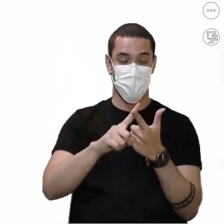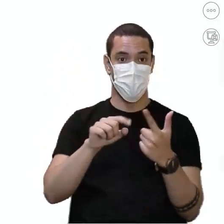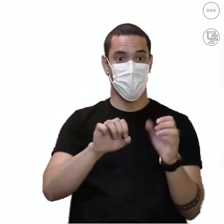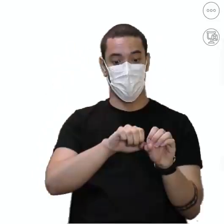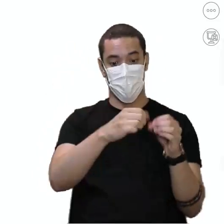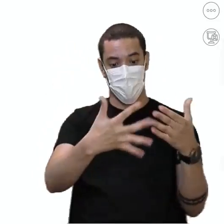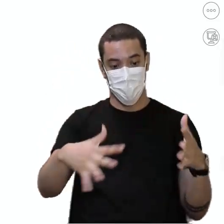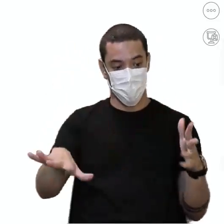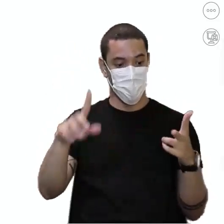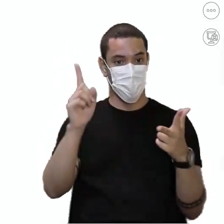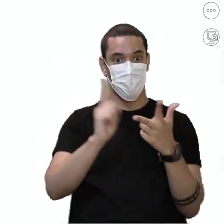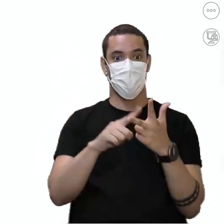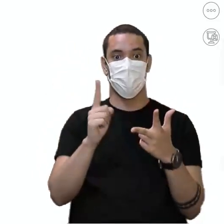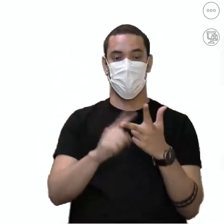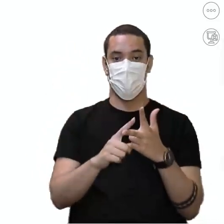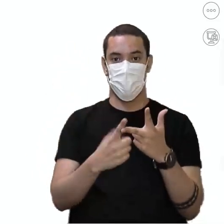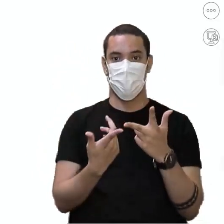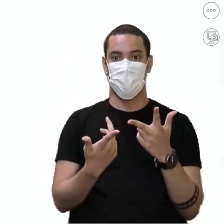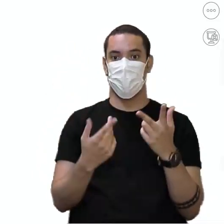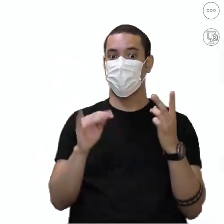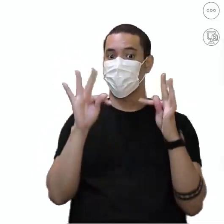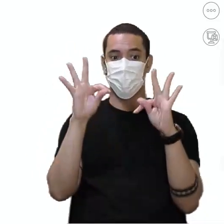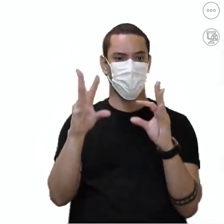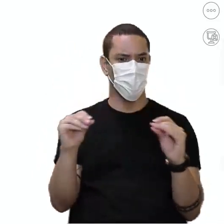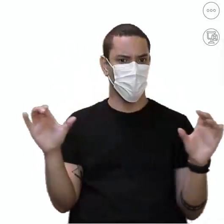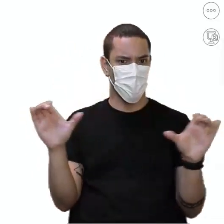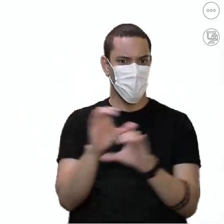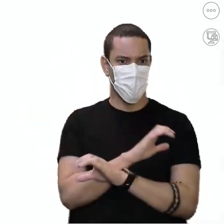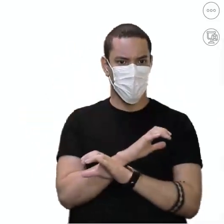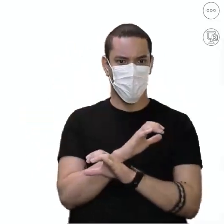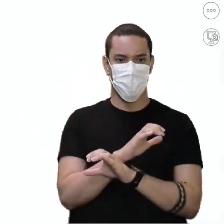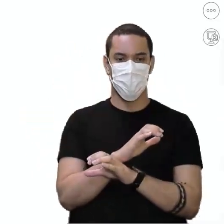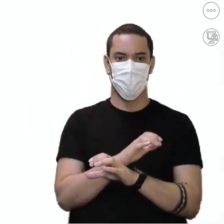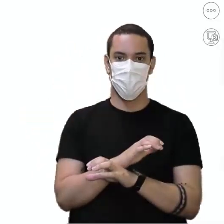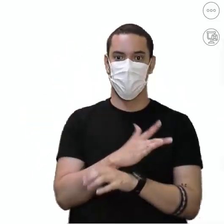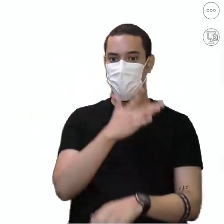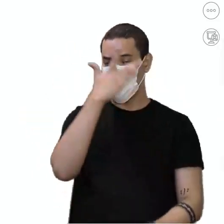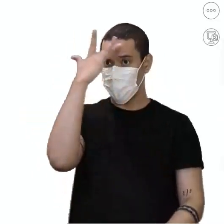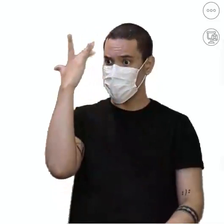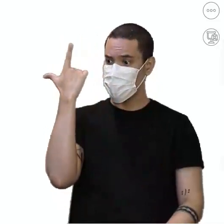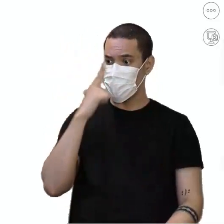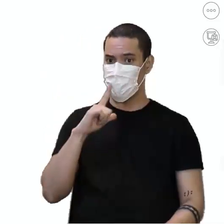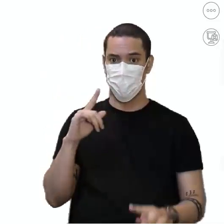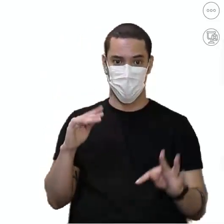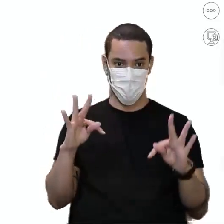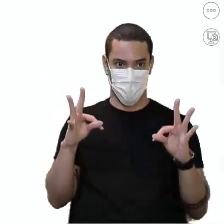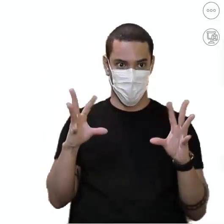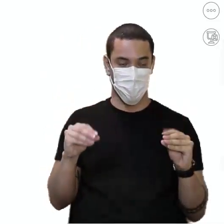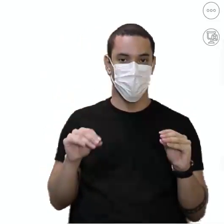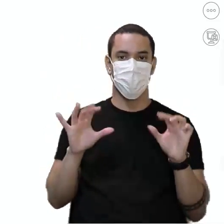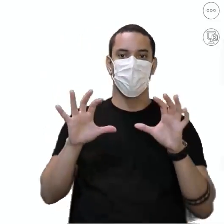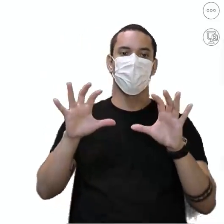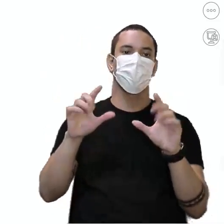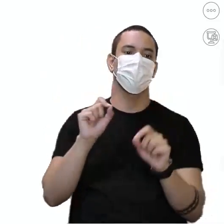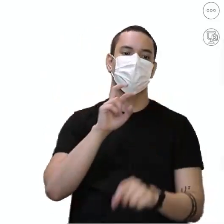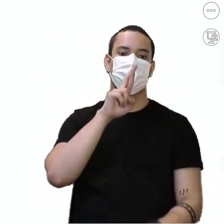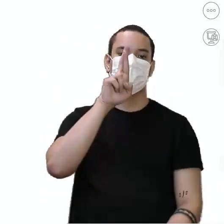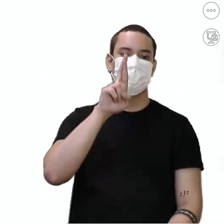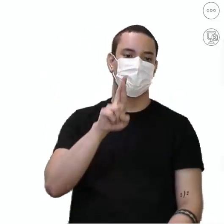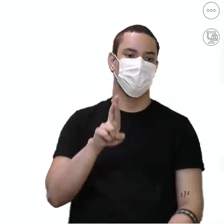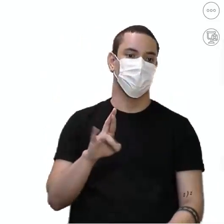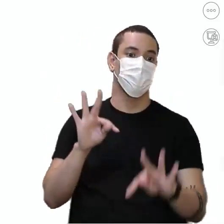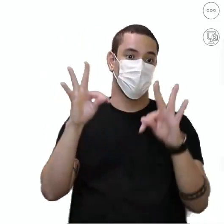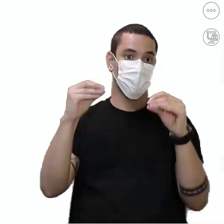oceano, bottom of the ocean, climb a mountain, ou seja, a pessoa fez tudo. Nesse caso, todas as respostas